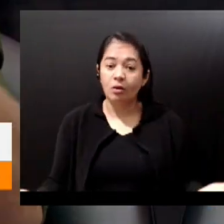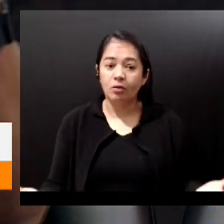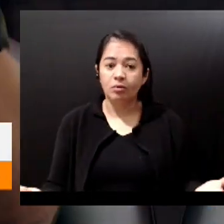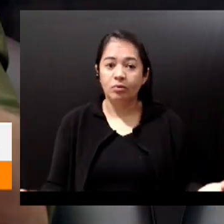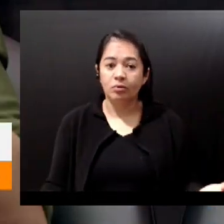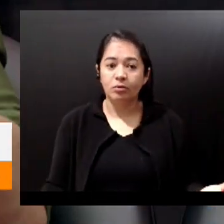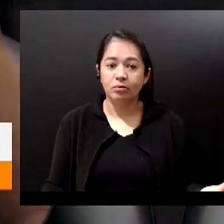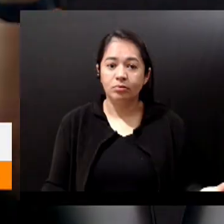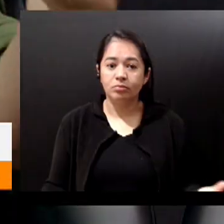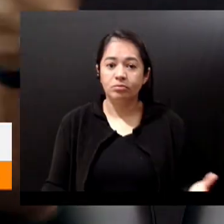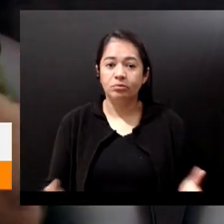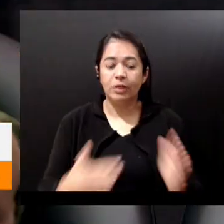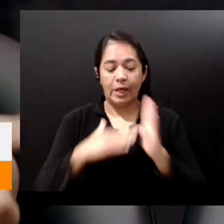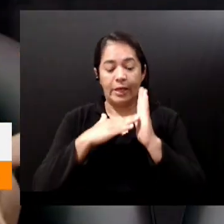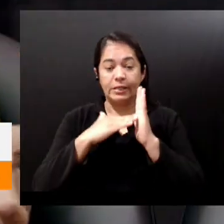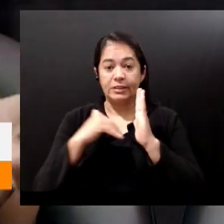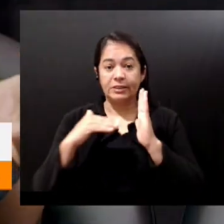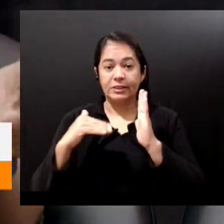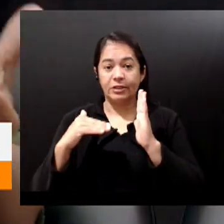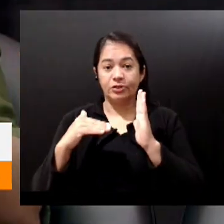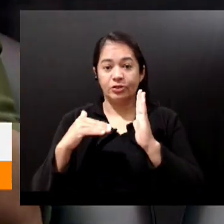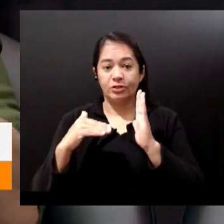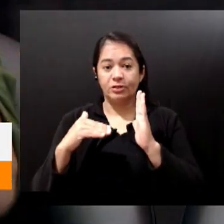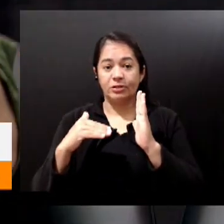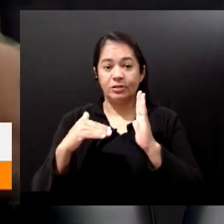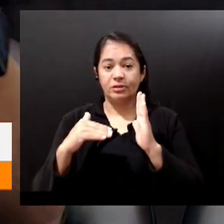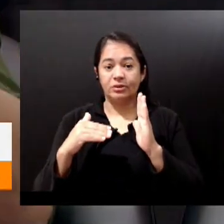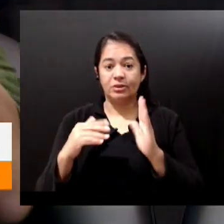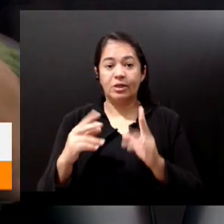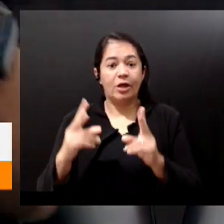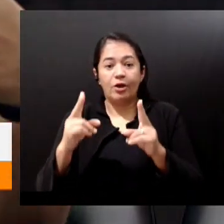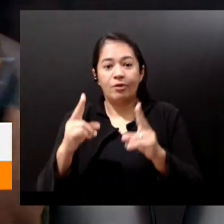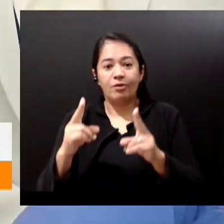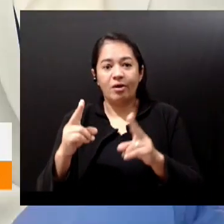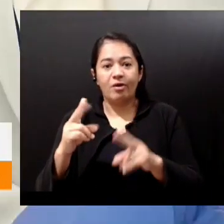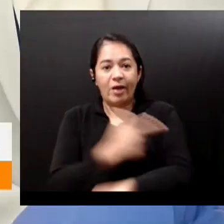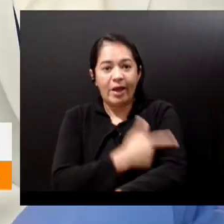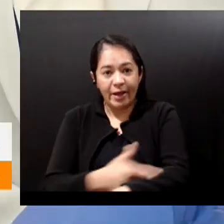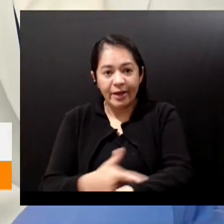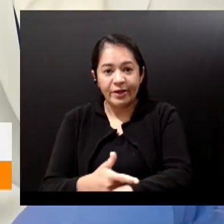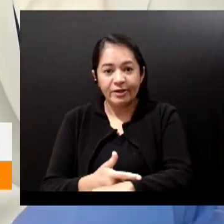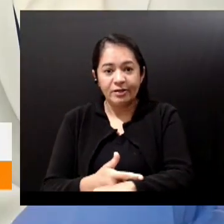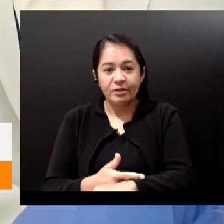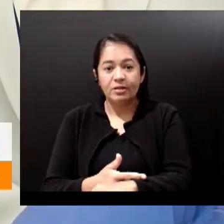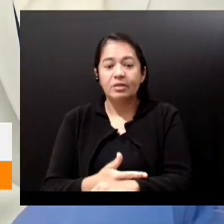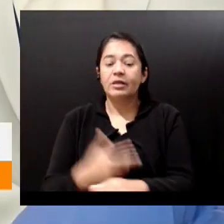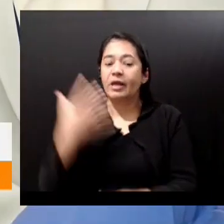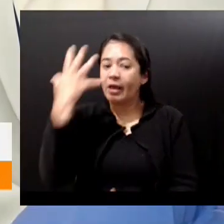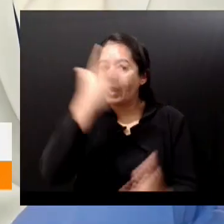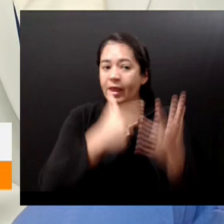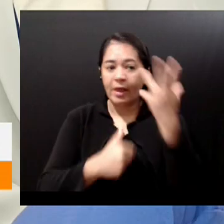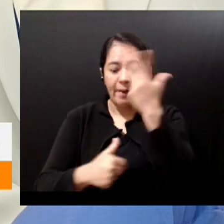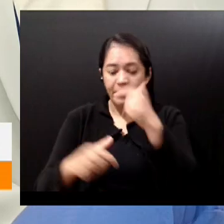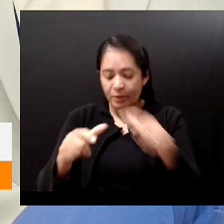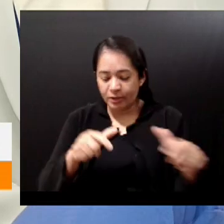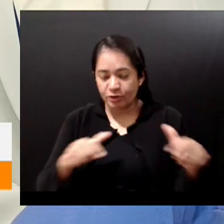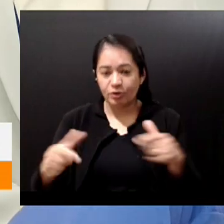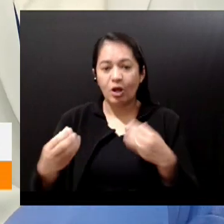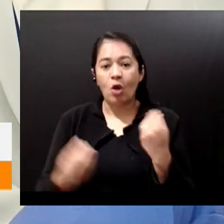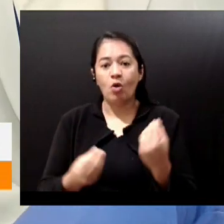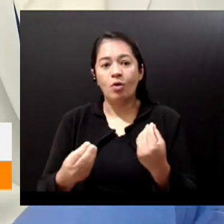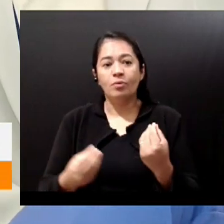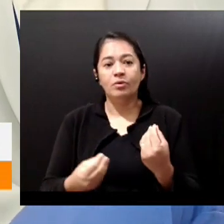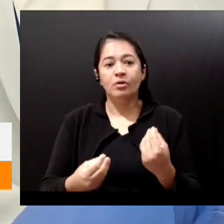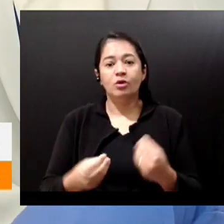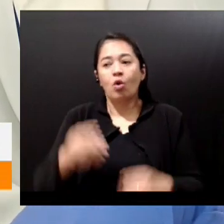que tem a sua origem na mesma origem de ética, né? Que é a beleza do ambiente, a forma como eu vou embelezar aquilo até com o uso do som. Eu vou